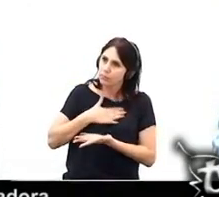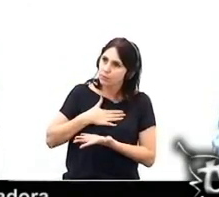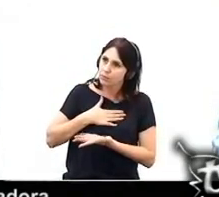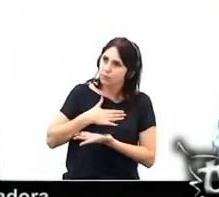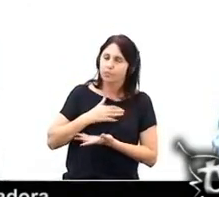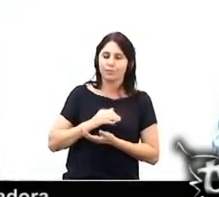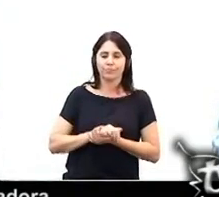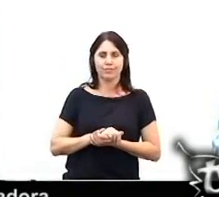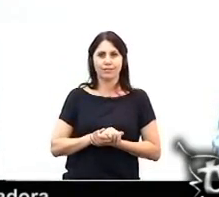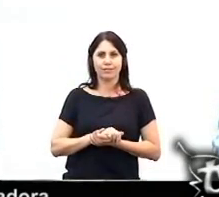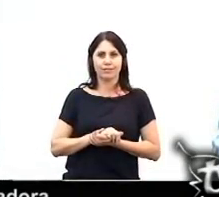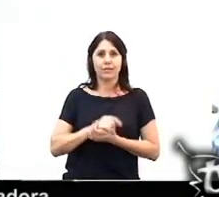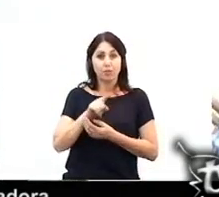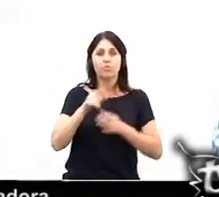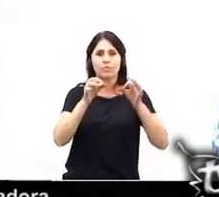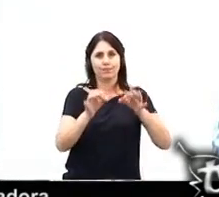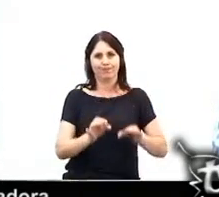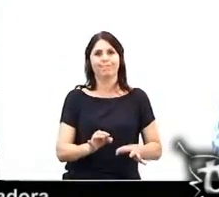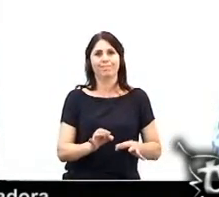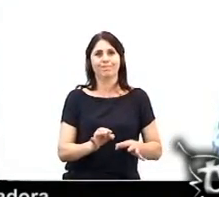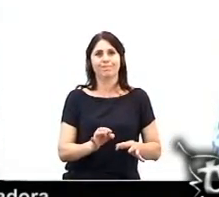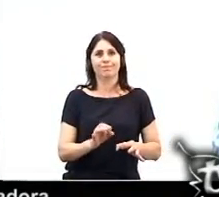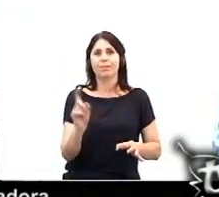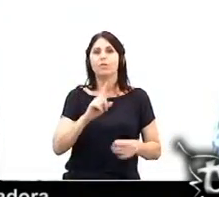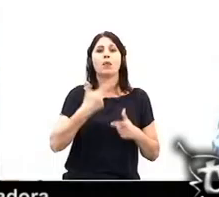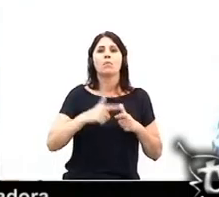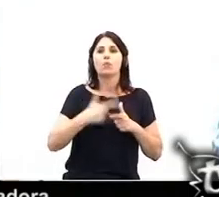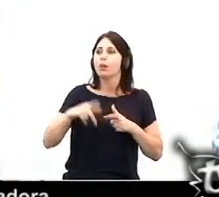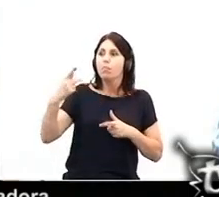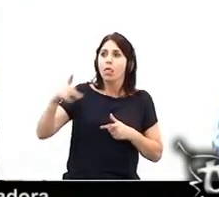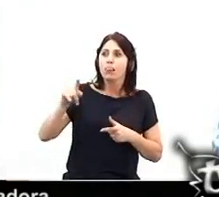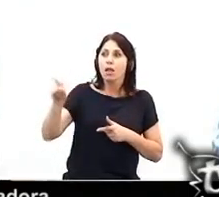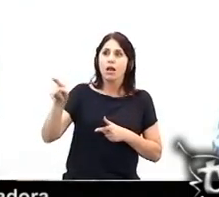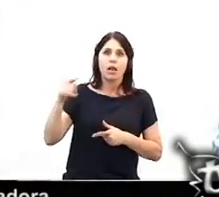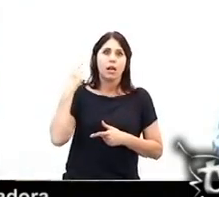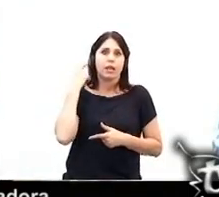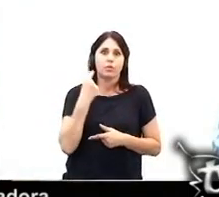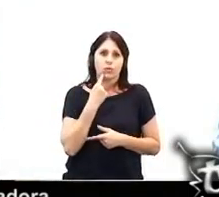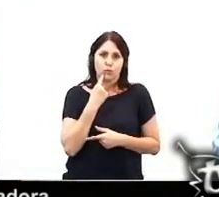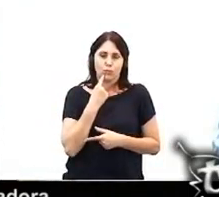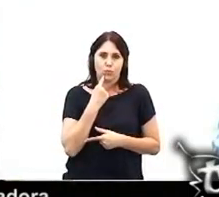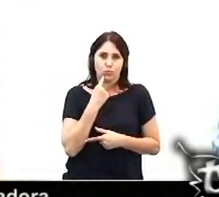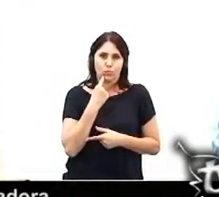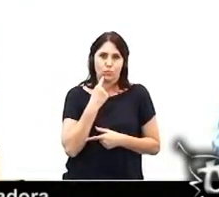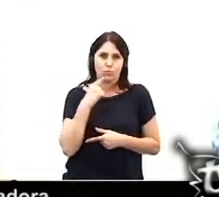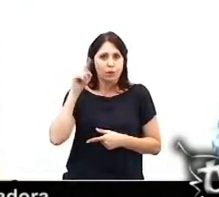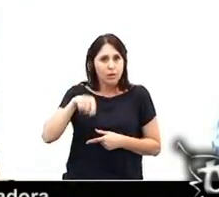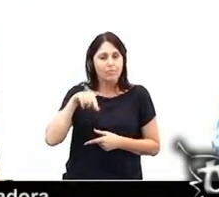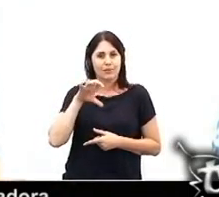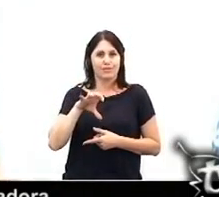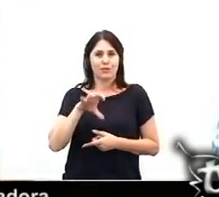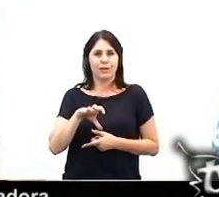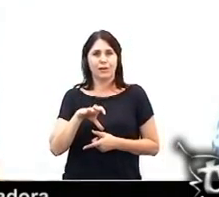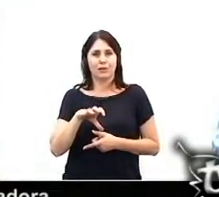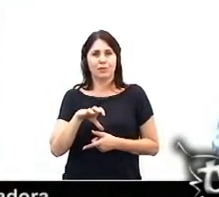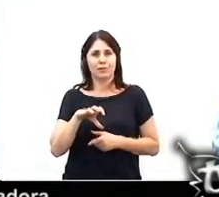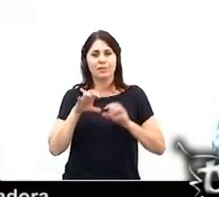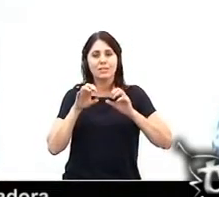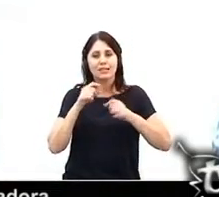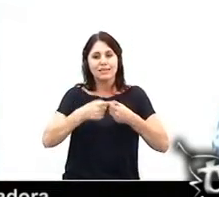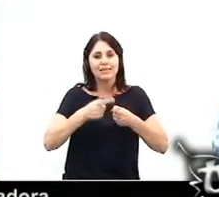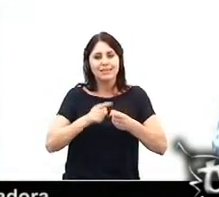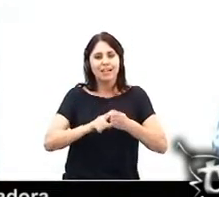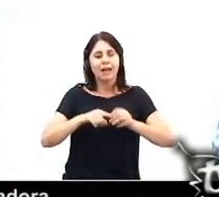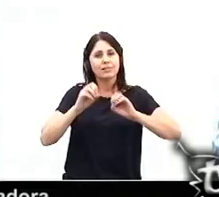ele vai ter que dizer bom dia, né? O que tu está sentindo. Isso é eficiência, não é